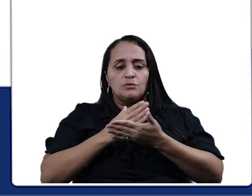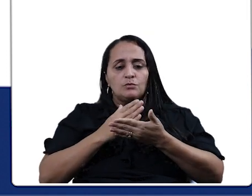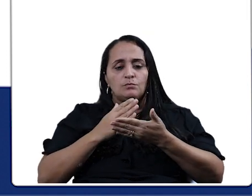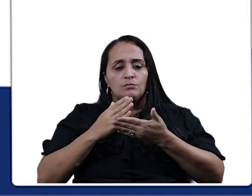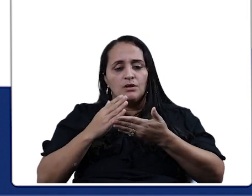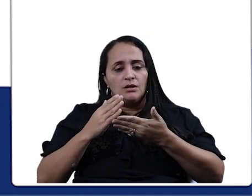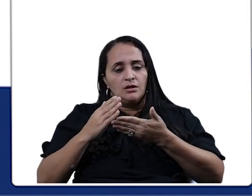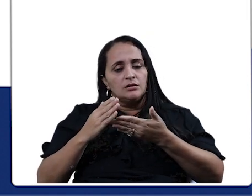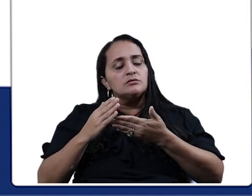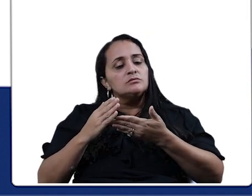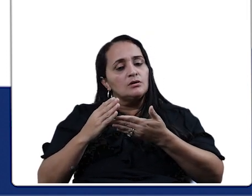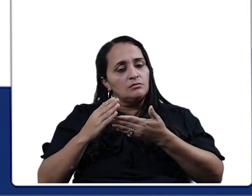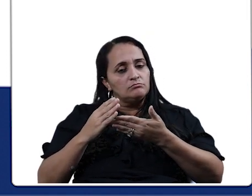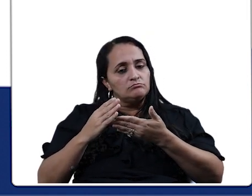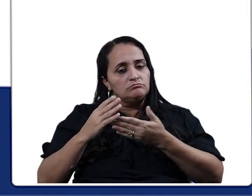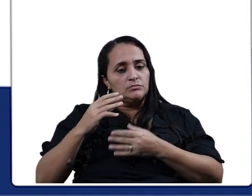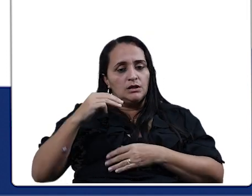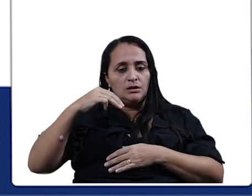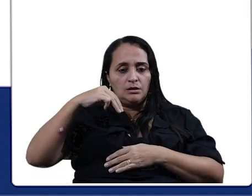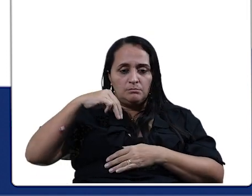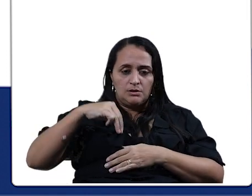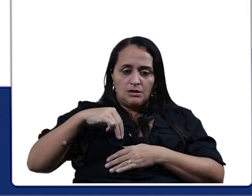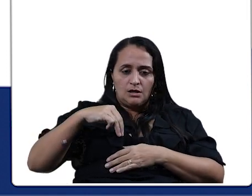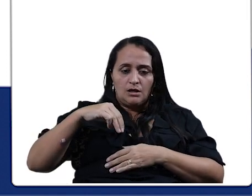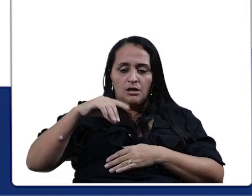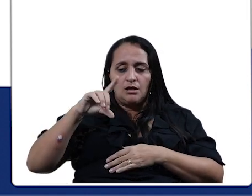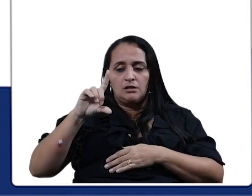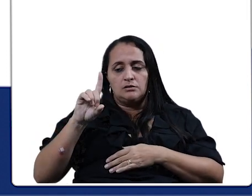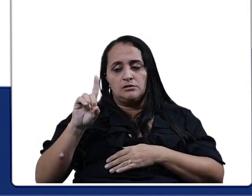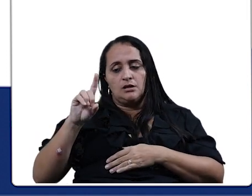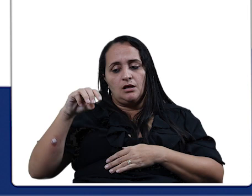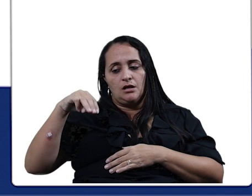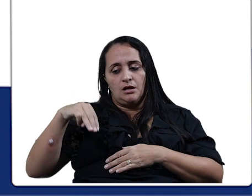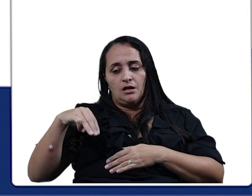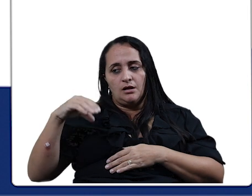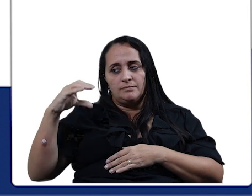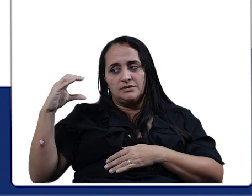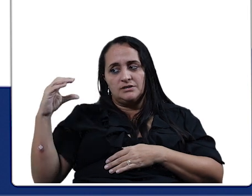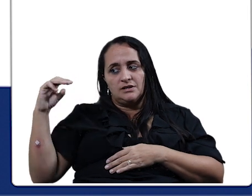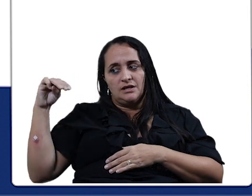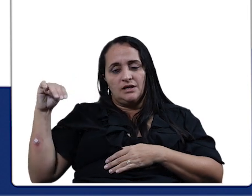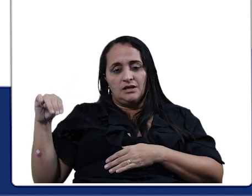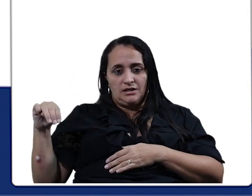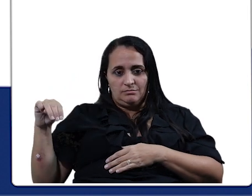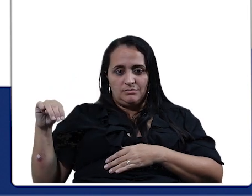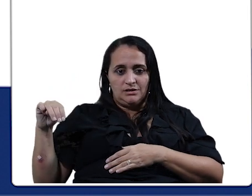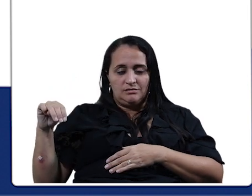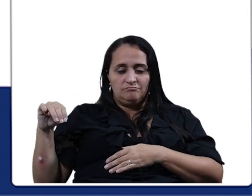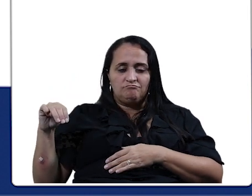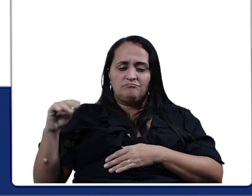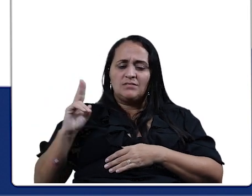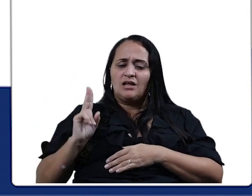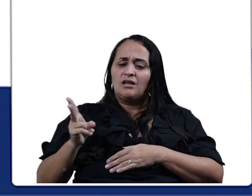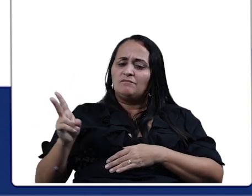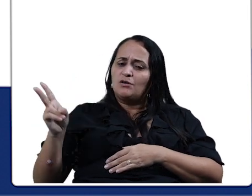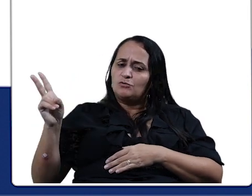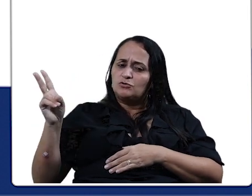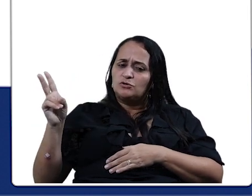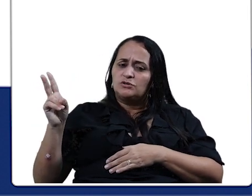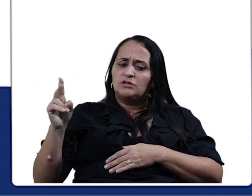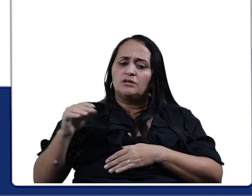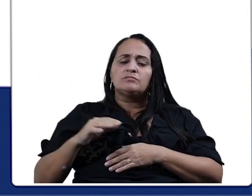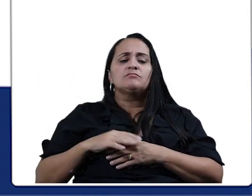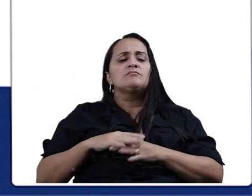classe simples, depois vem classe de milhar, que são os números que a gente fala 1000, e depois a classe